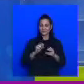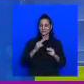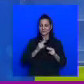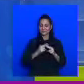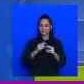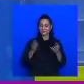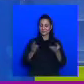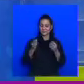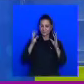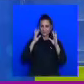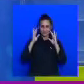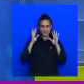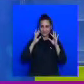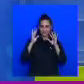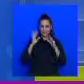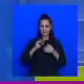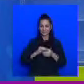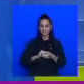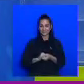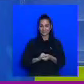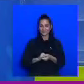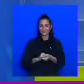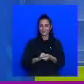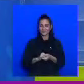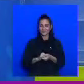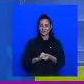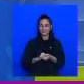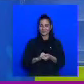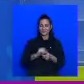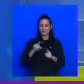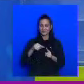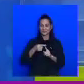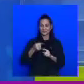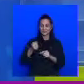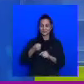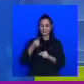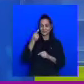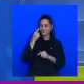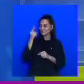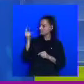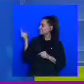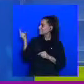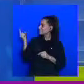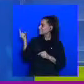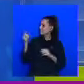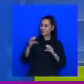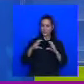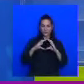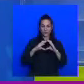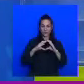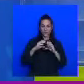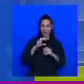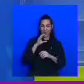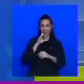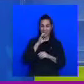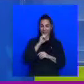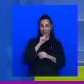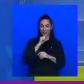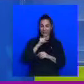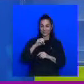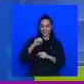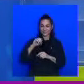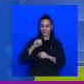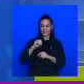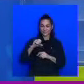Loterias Caixa. Já pensou? Vamos chamar. Mais um número. Bola laranja 09.